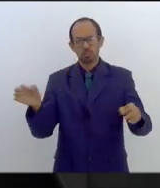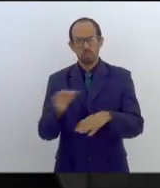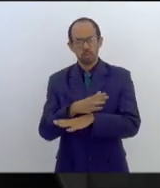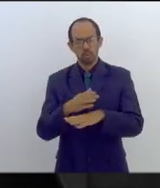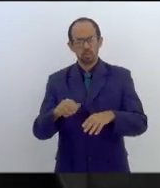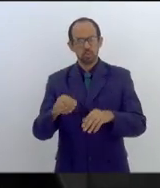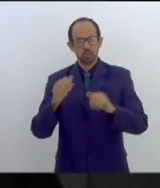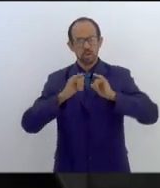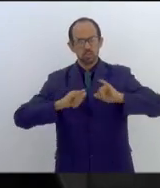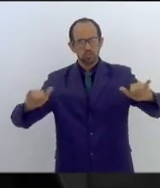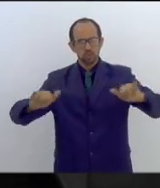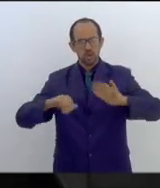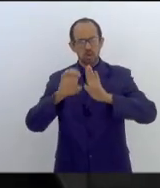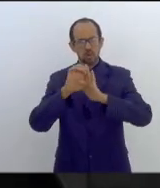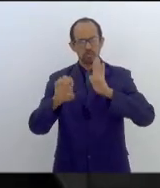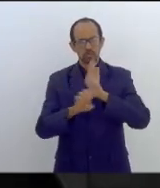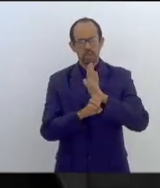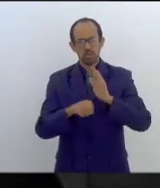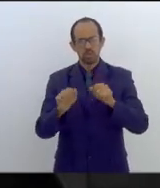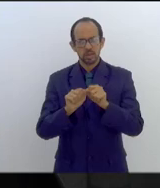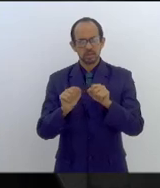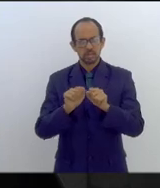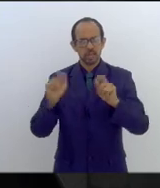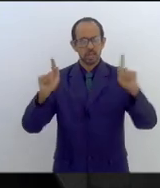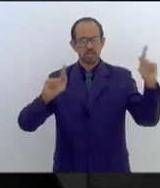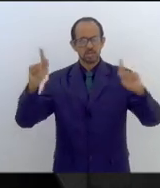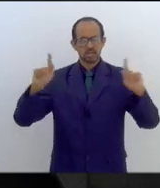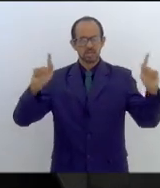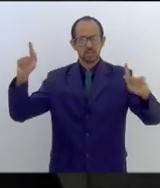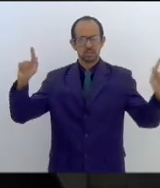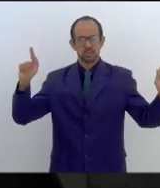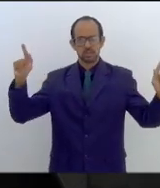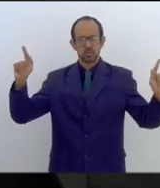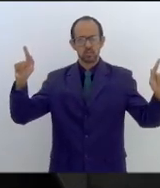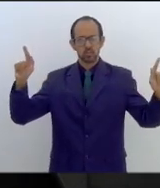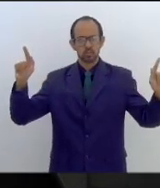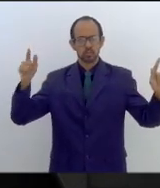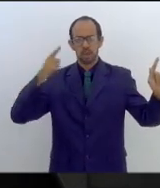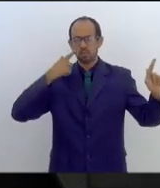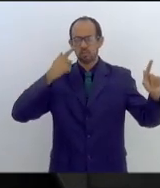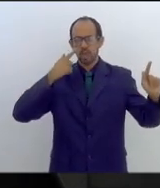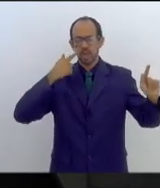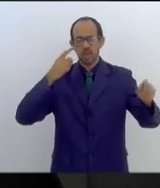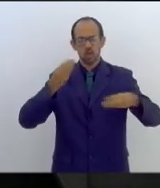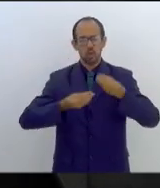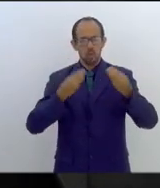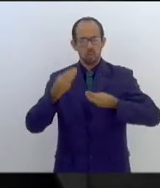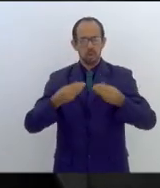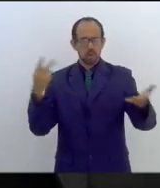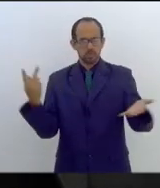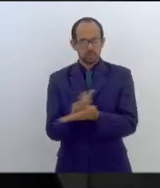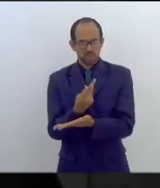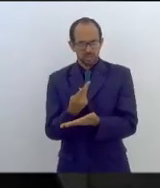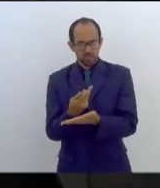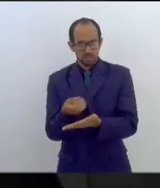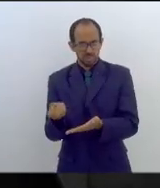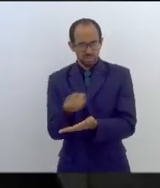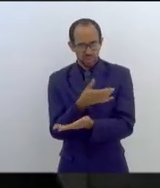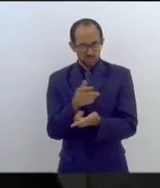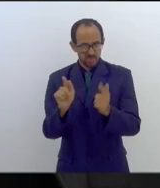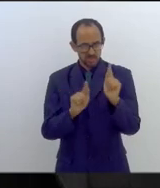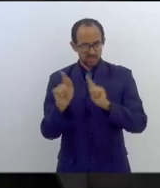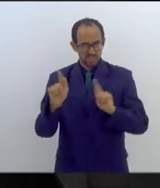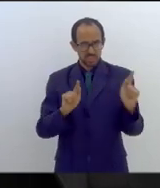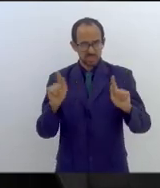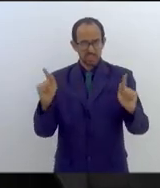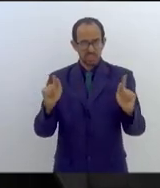na praça, para fazer a licitação, para ver como que vai ocorrer o certame. Ou seja, uma nova licitação, Marta, só daqui a muito tempo. O